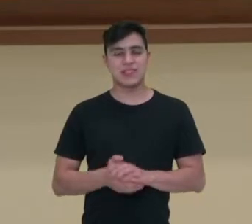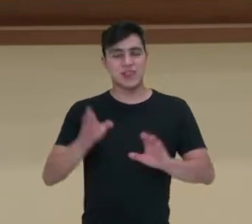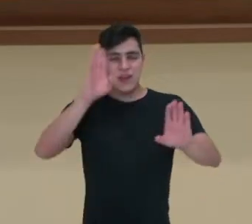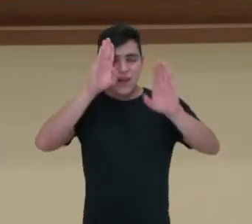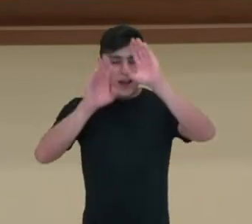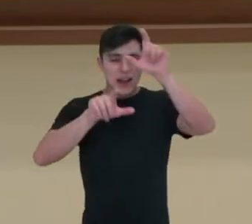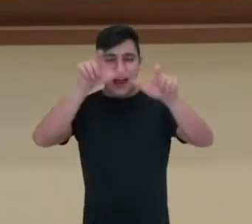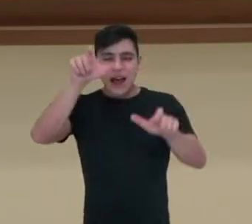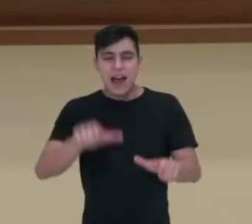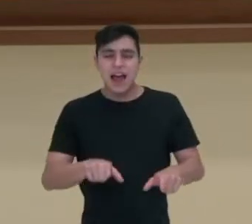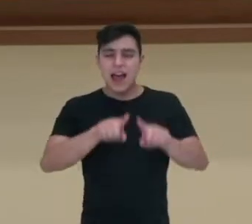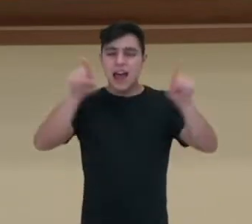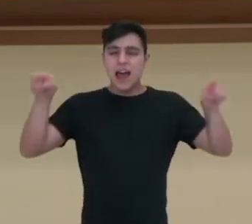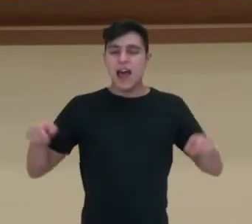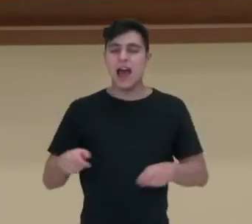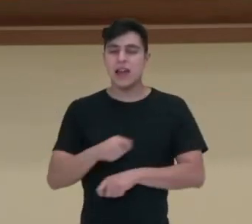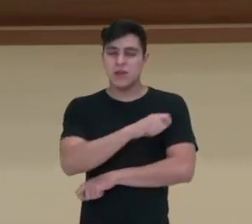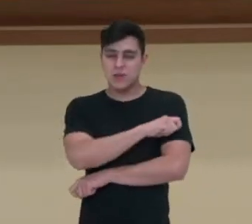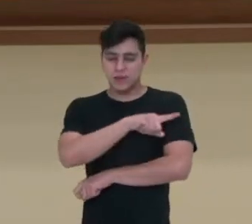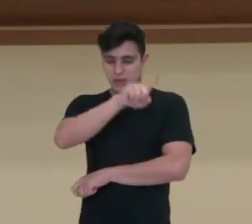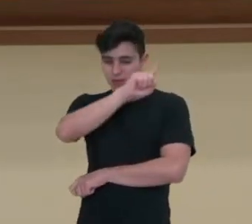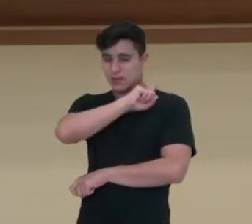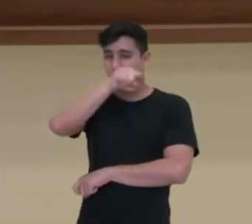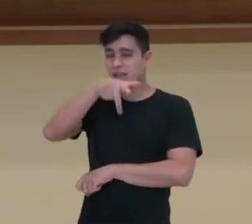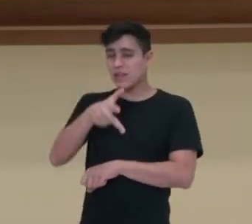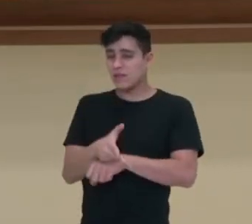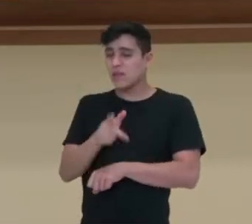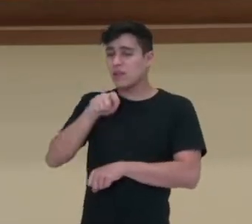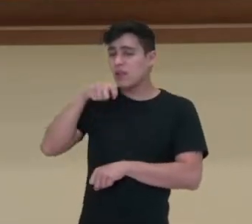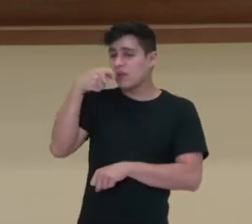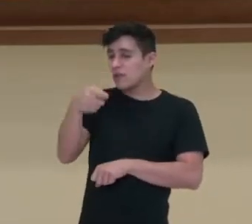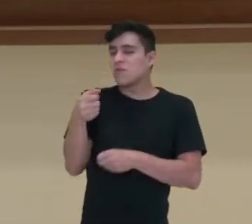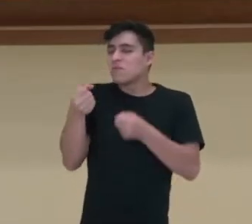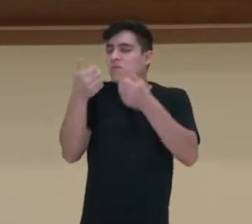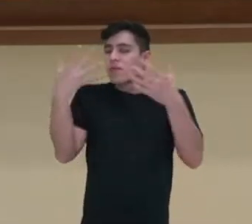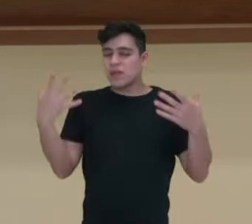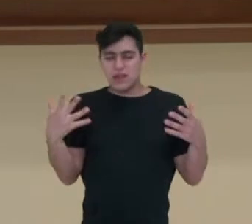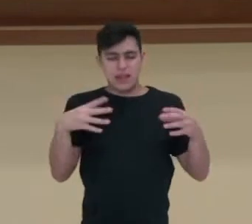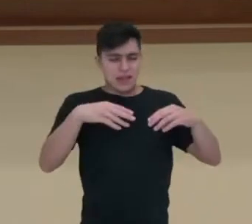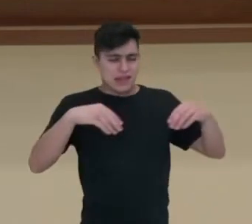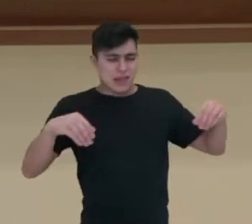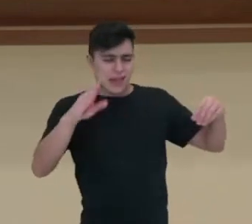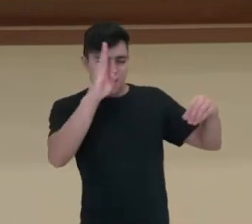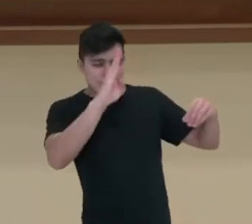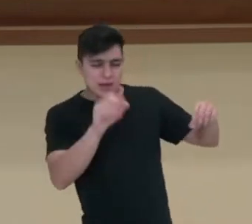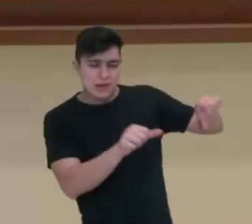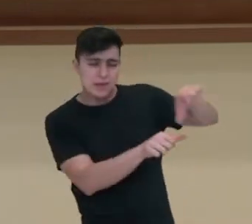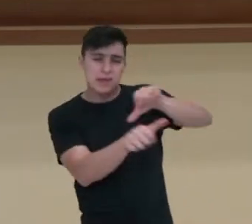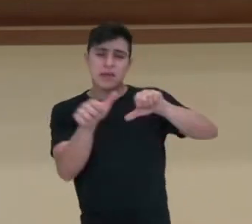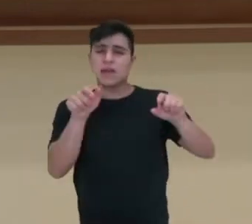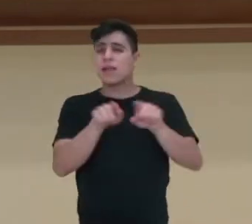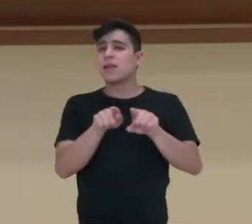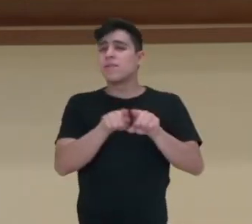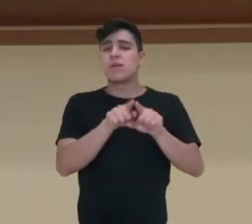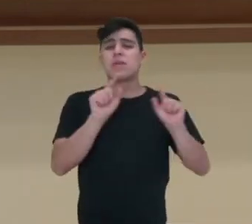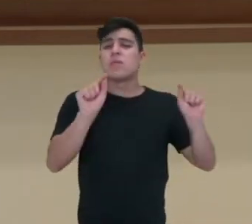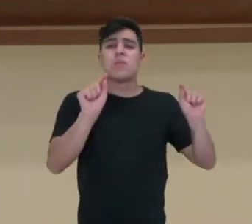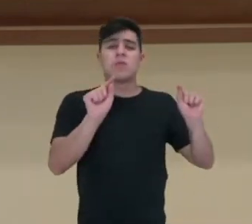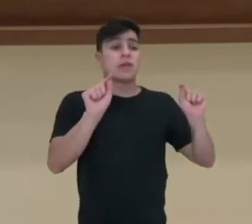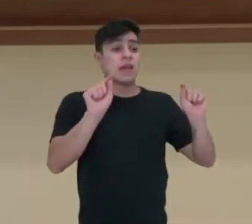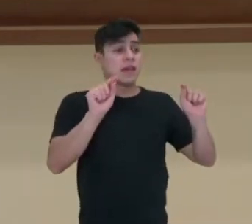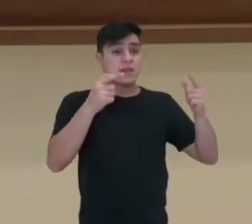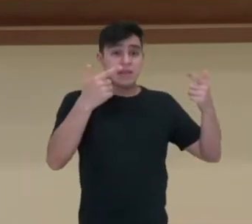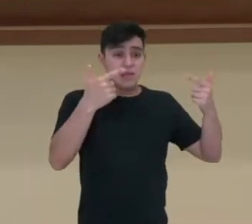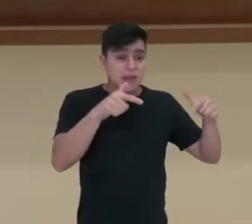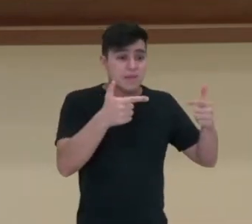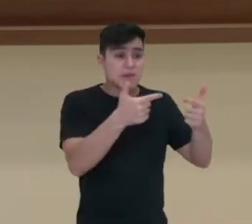Olá, estudantes da primeira série. Neste vídeo vamos falar sobre as transformações do território brasileiro e também das atividades econômicas que foram fundamentais